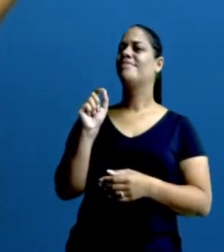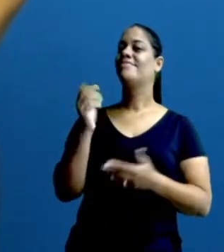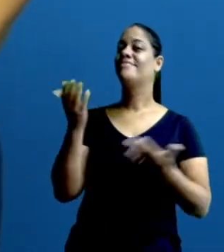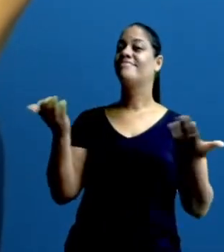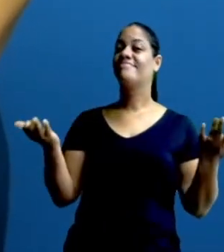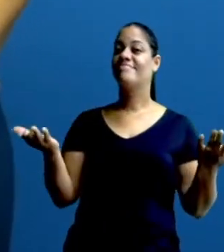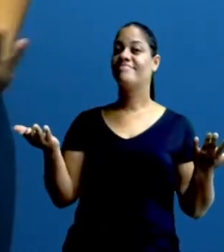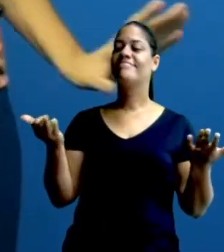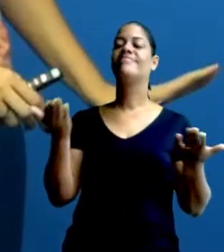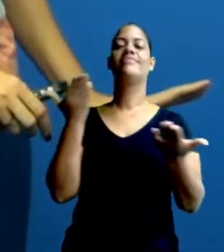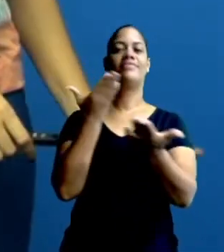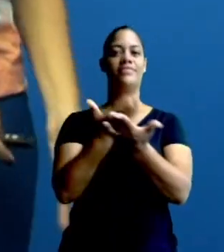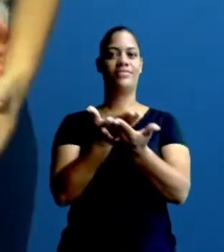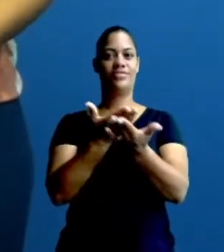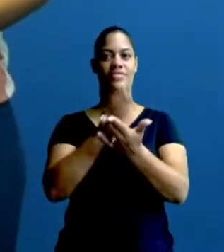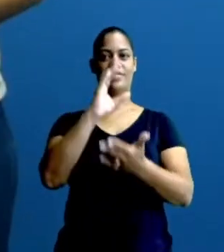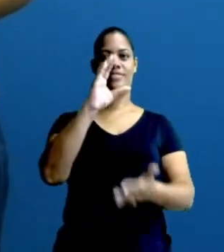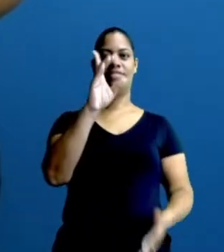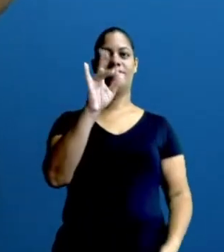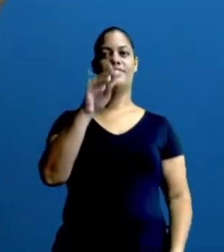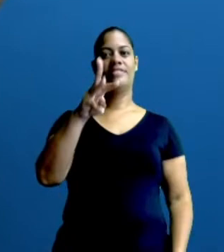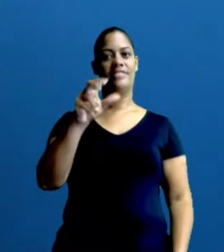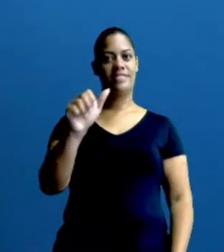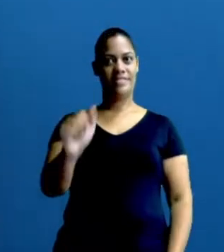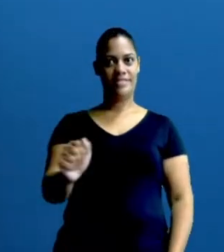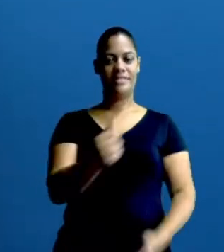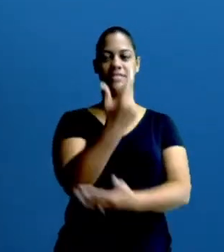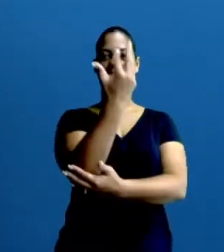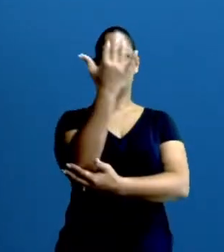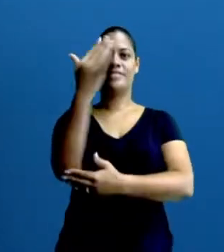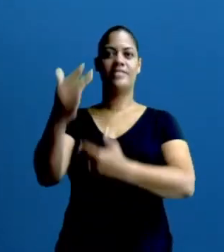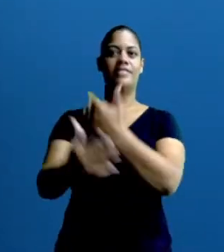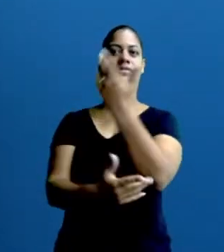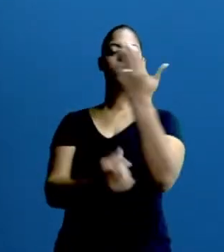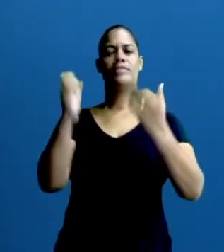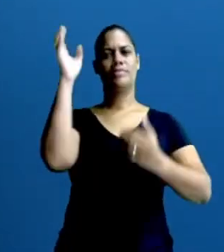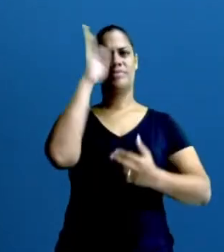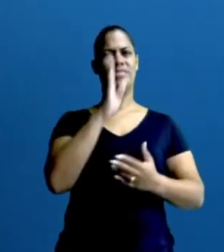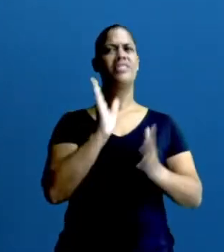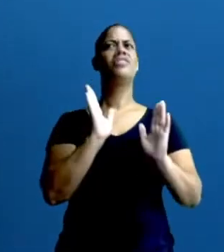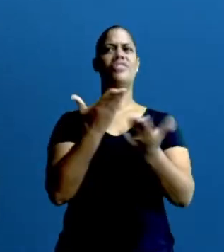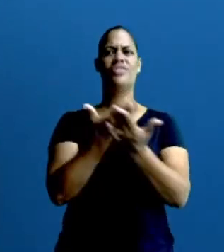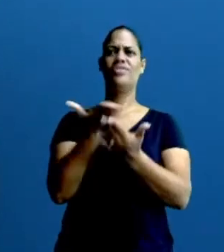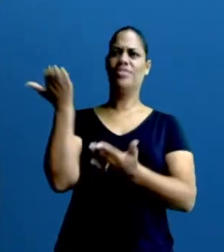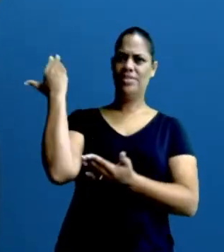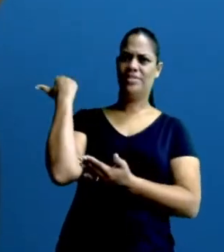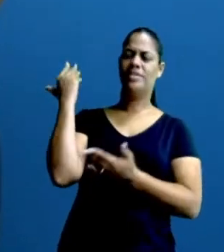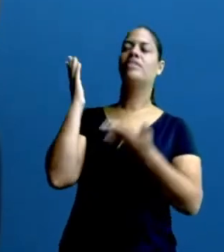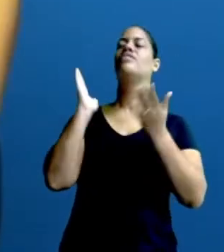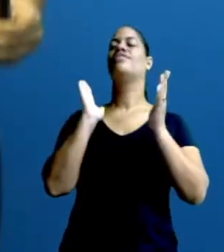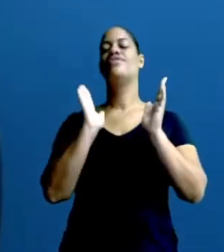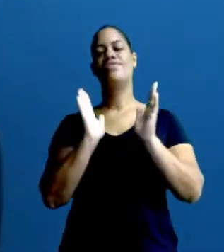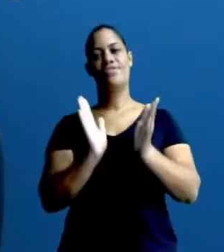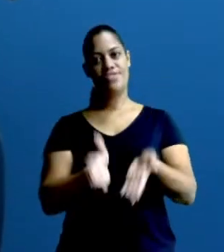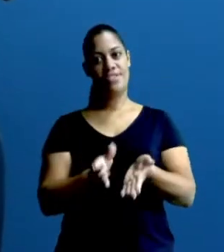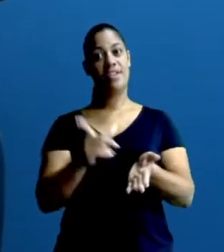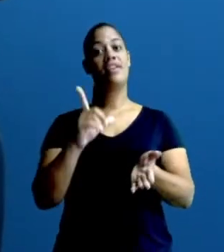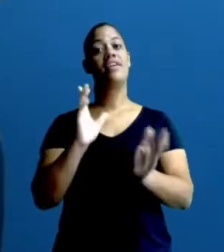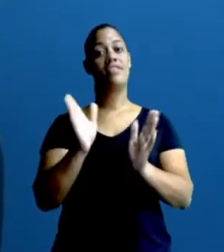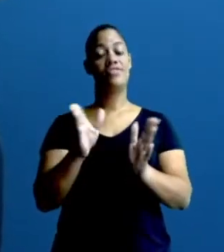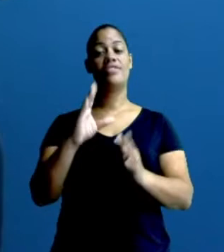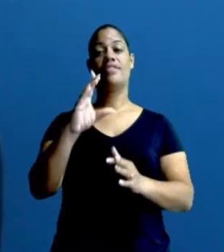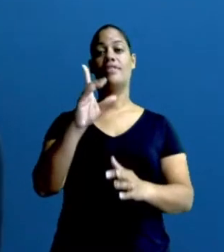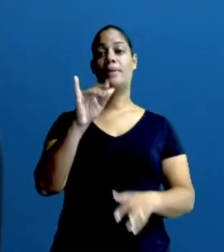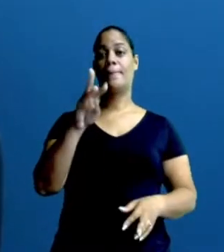mesmo? Nós vamos estudar o clima e a vegetação no Brasil. Professora, a gente não já falou do clima? Já. Nós já falamos